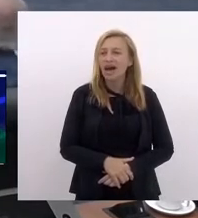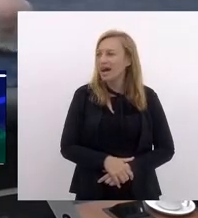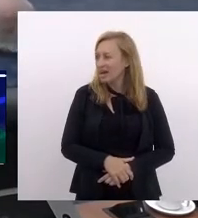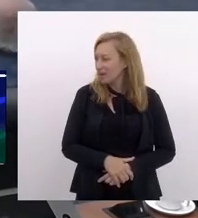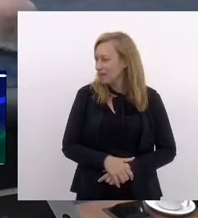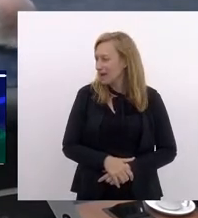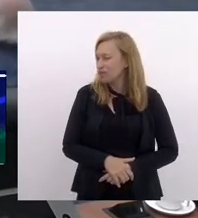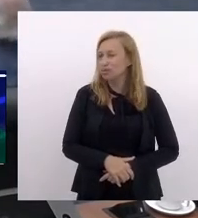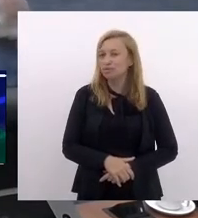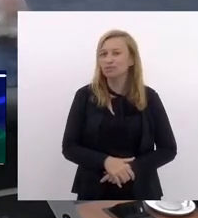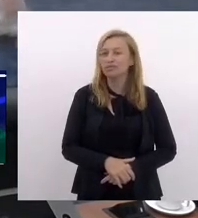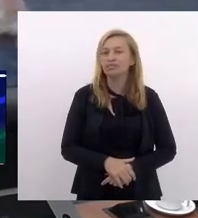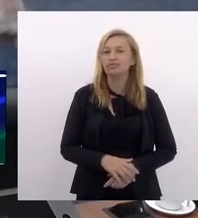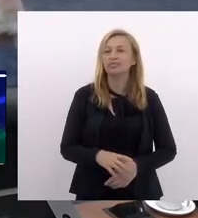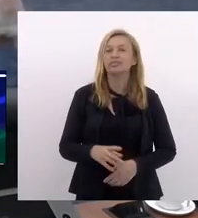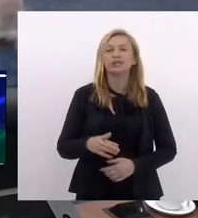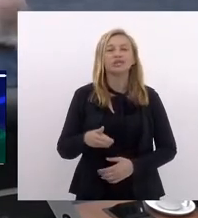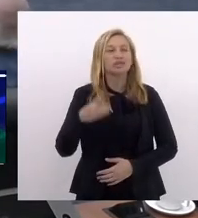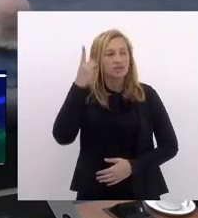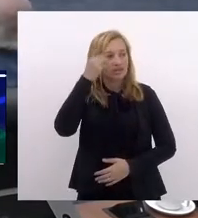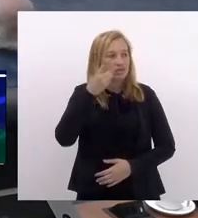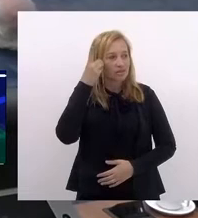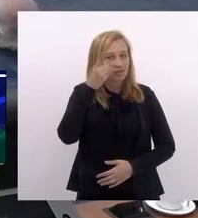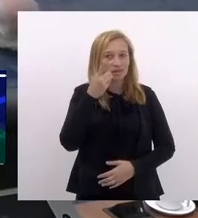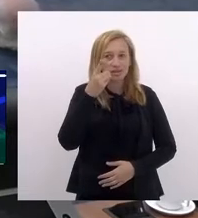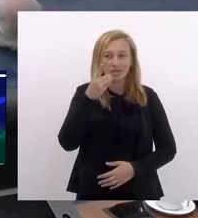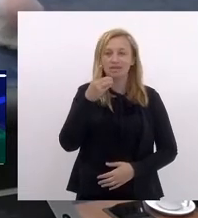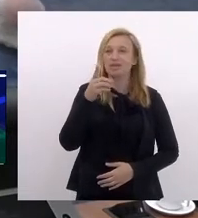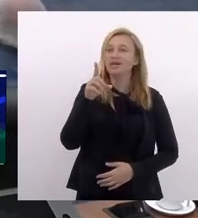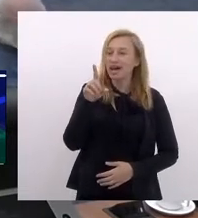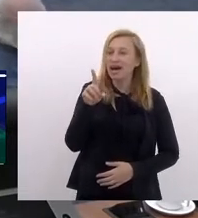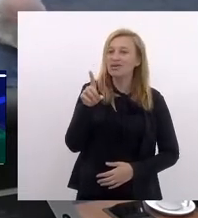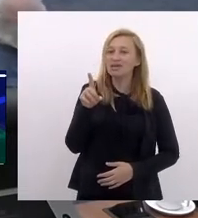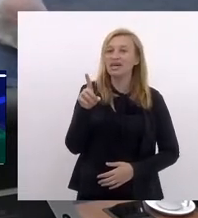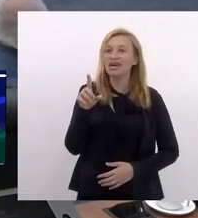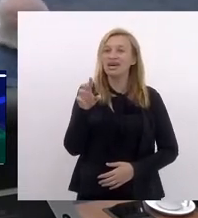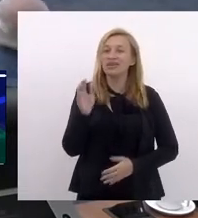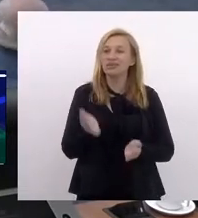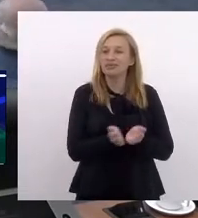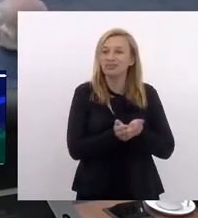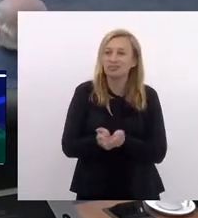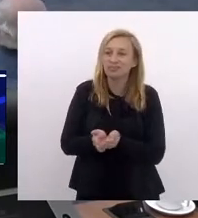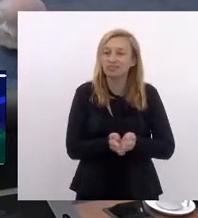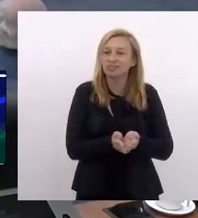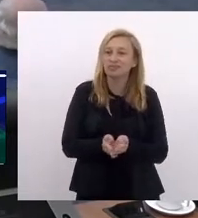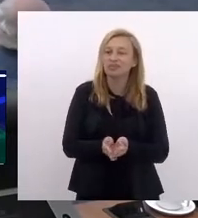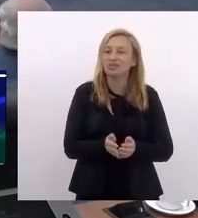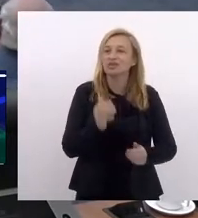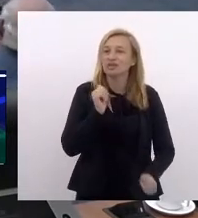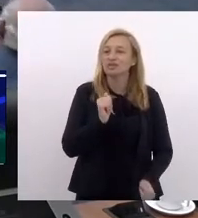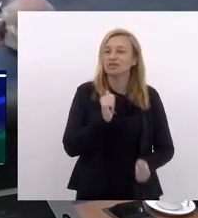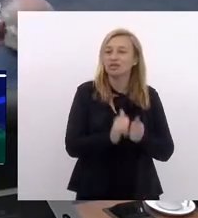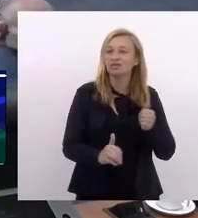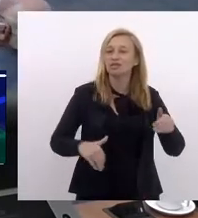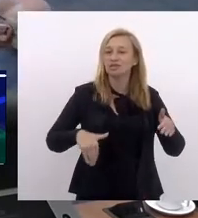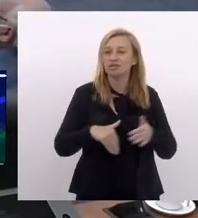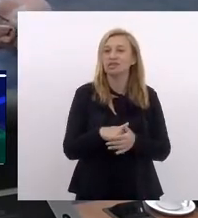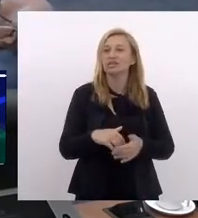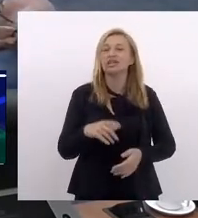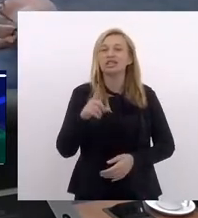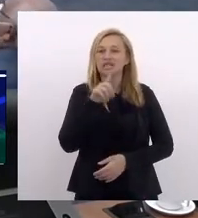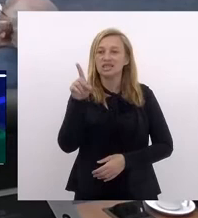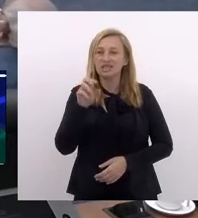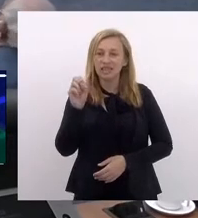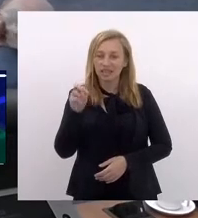Tiago. Autoria, deputado Bebeto, deputado Carlos Mink, também. Do jogador artilheiro. Deputada Zeidan,